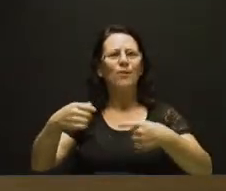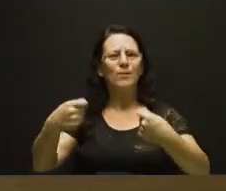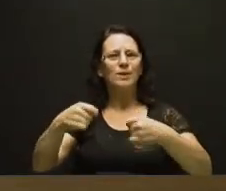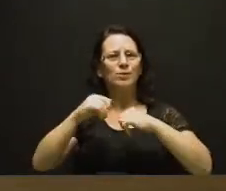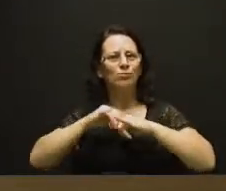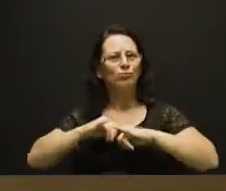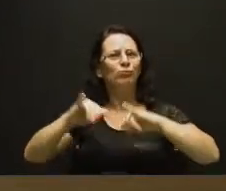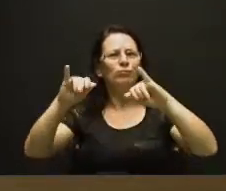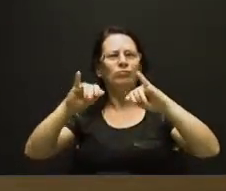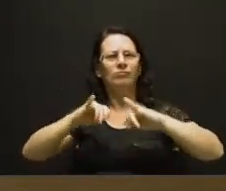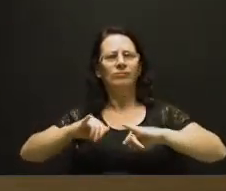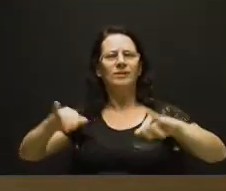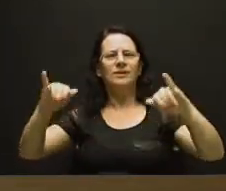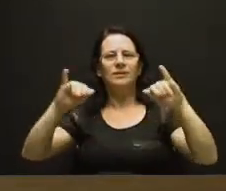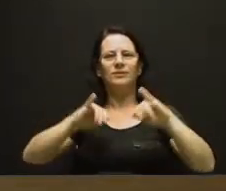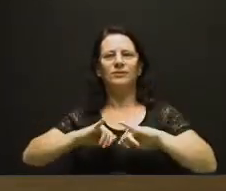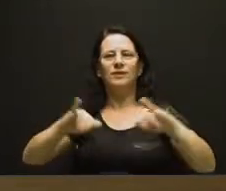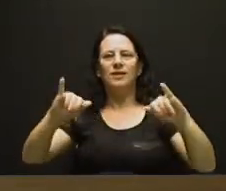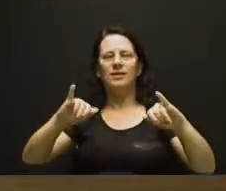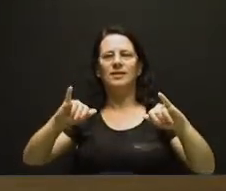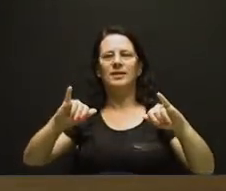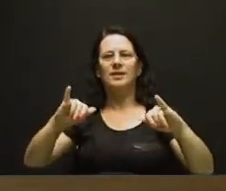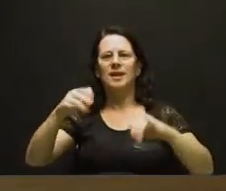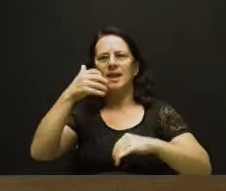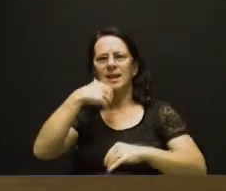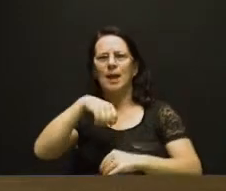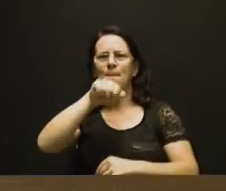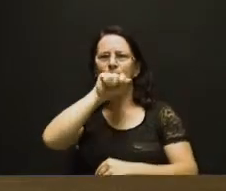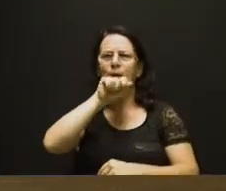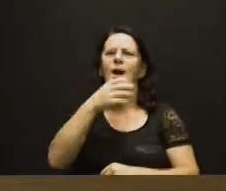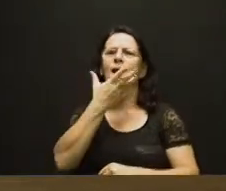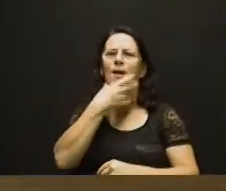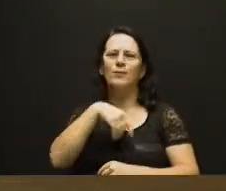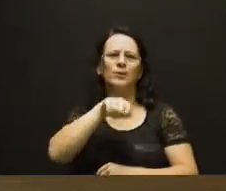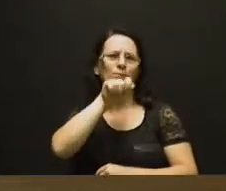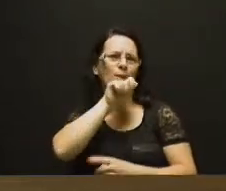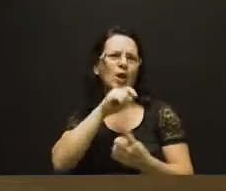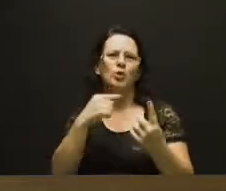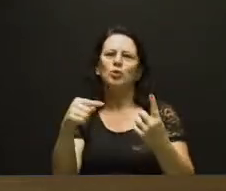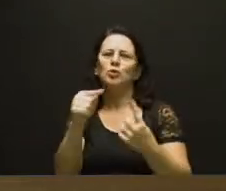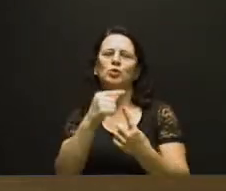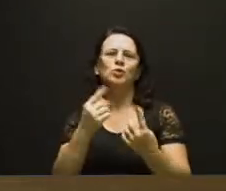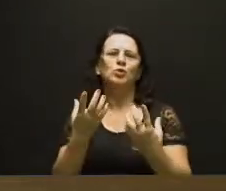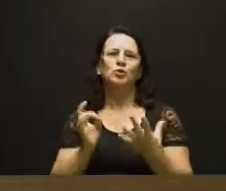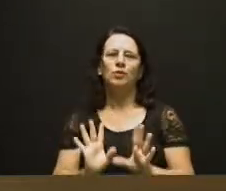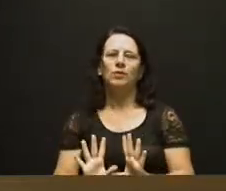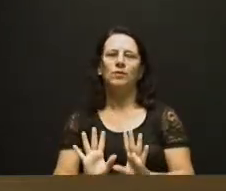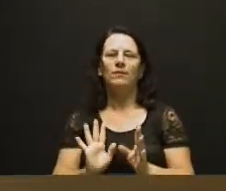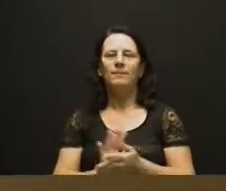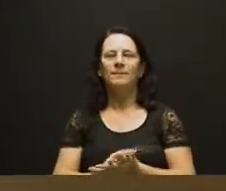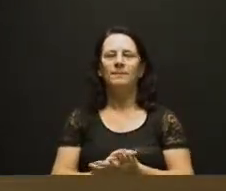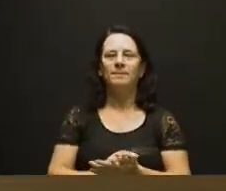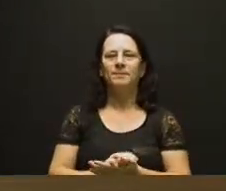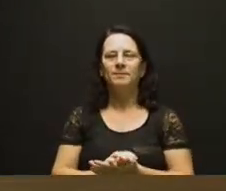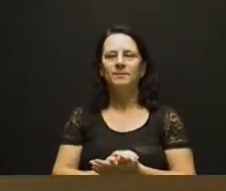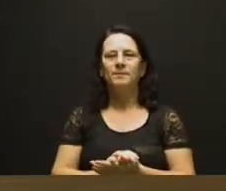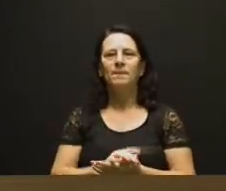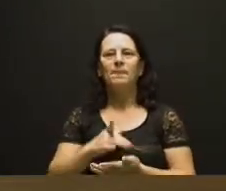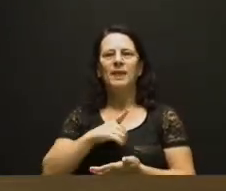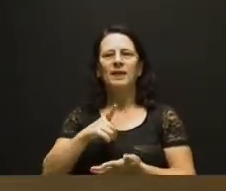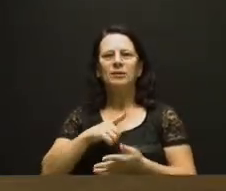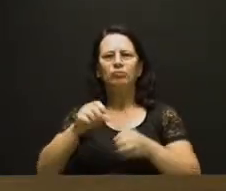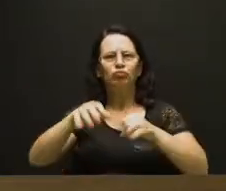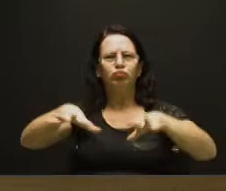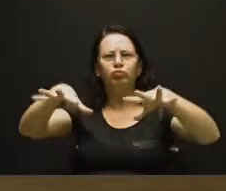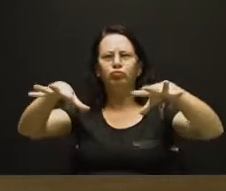maior que as mães e os pais das pessoas com deficiência nós tínhamos que neste